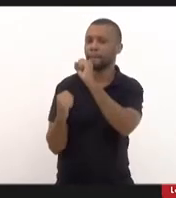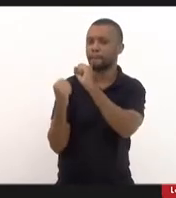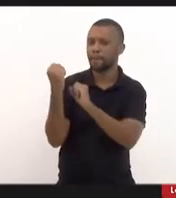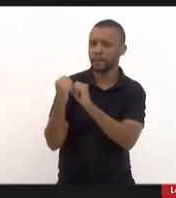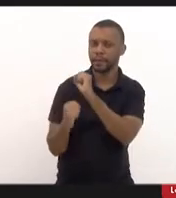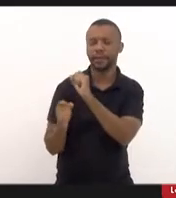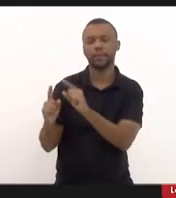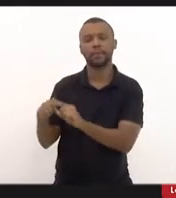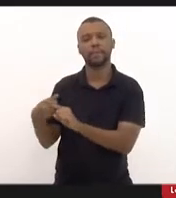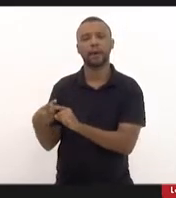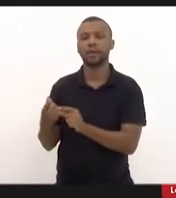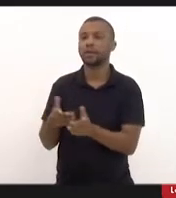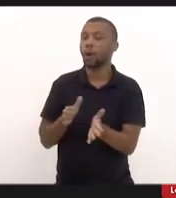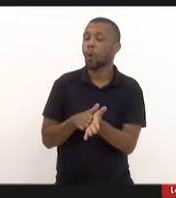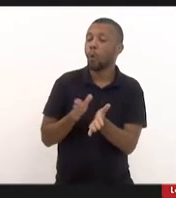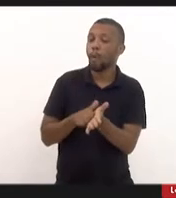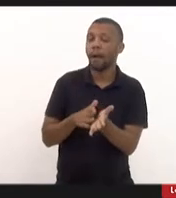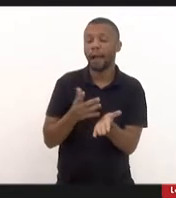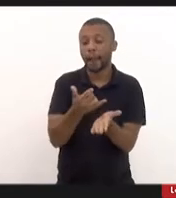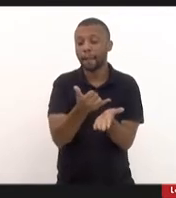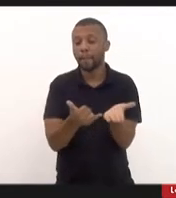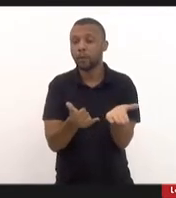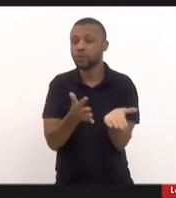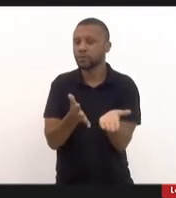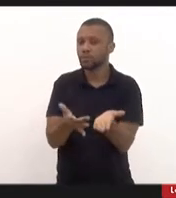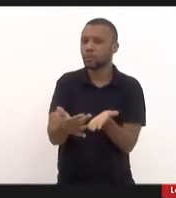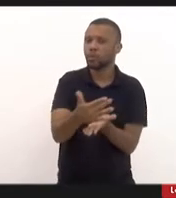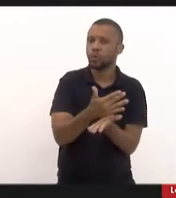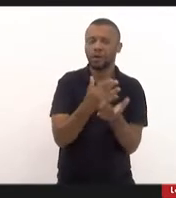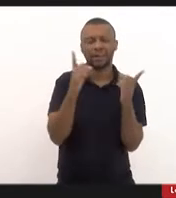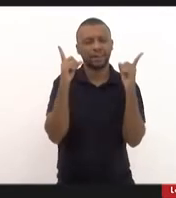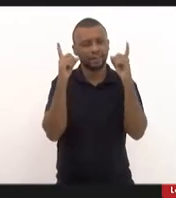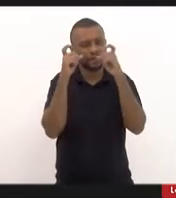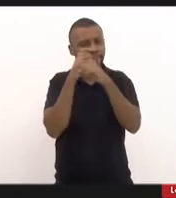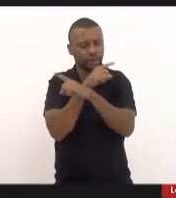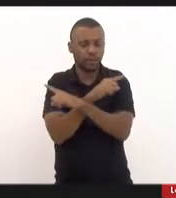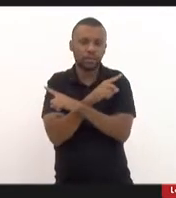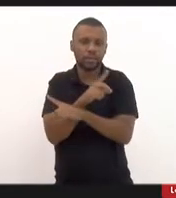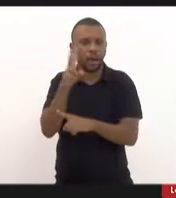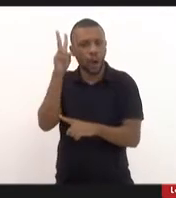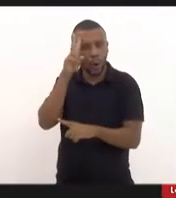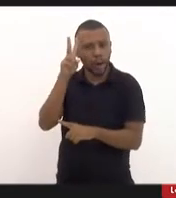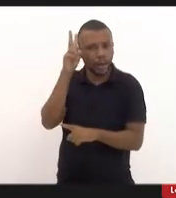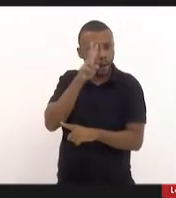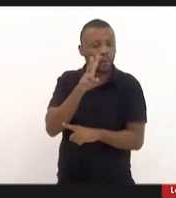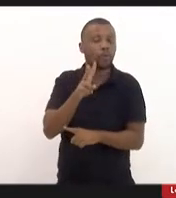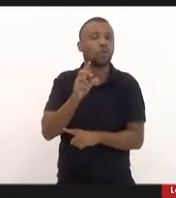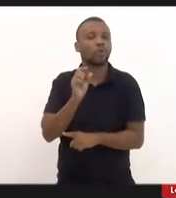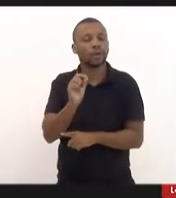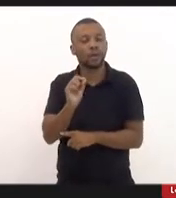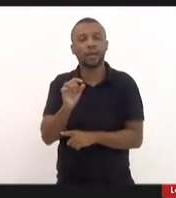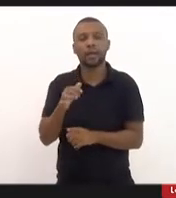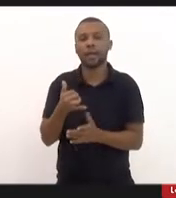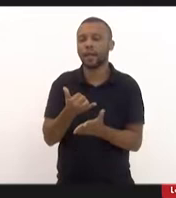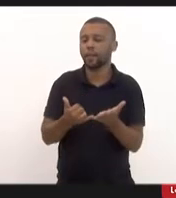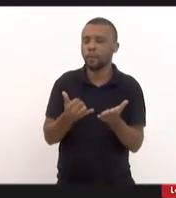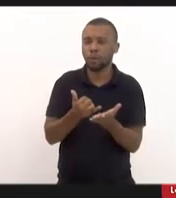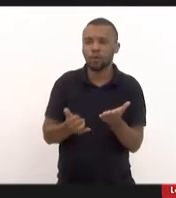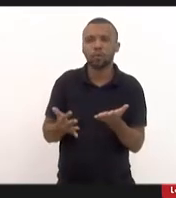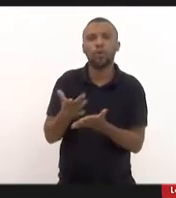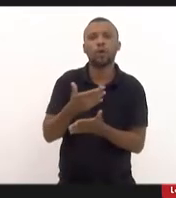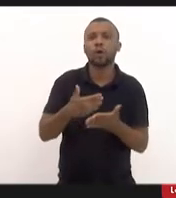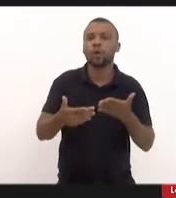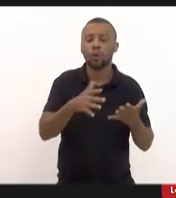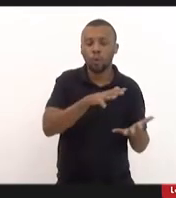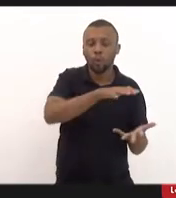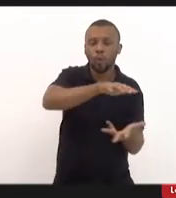imposto, né? Cobrar imposto é sempre difícil, né? Eu costumo lembrar que imposto, se toma imposto em qualquer lugar do mundo, que se não